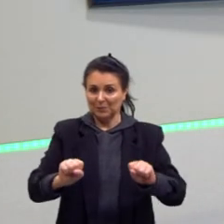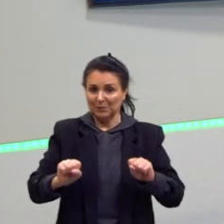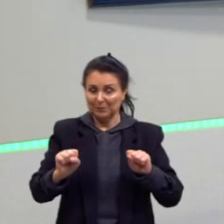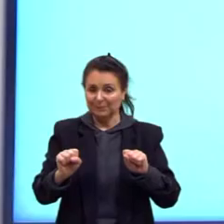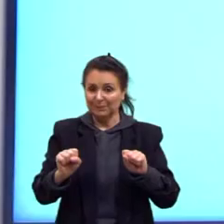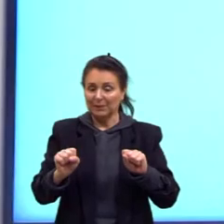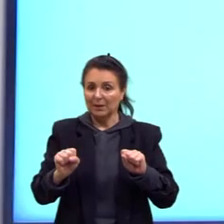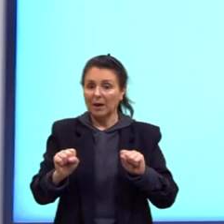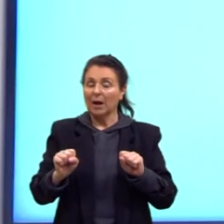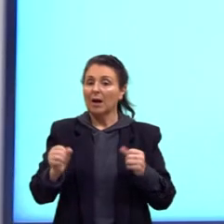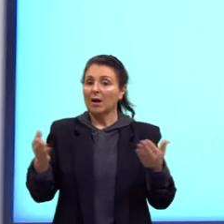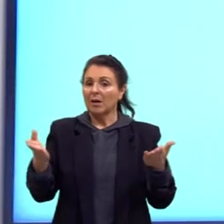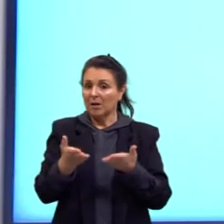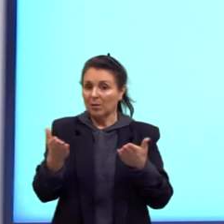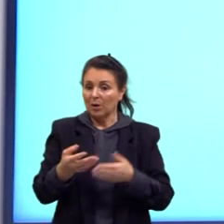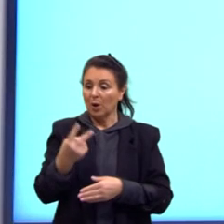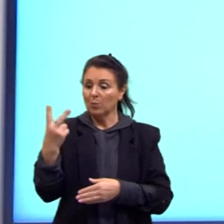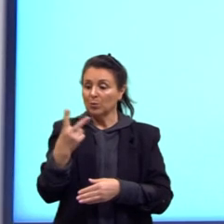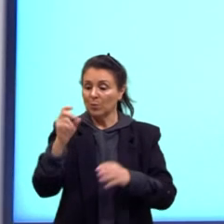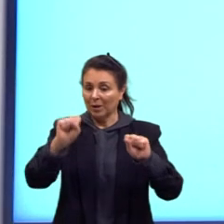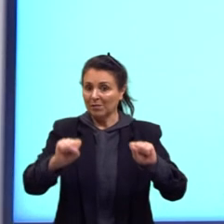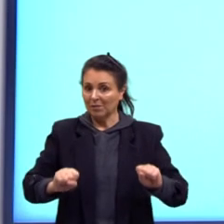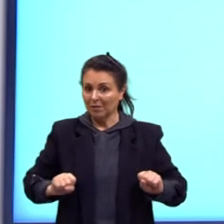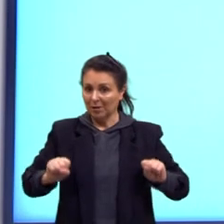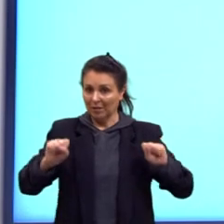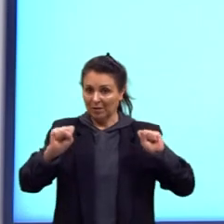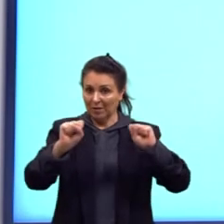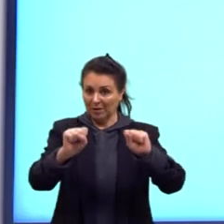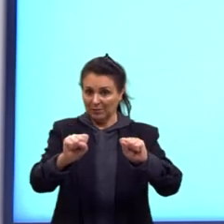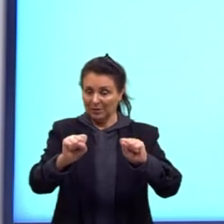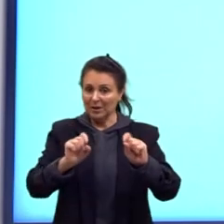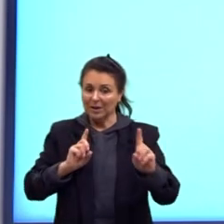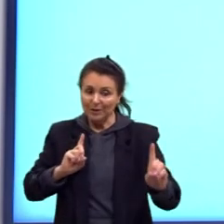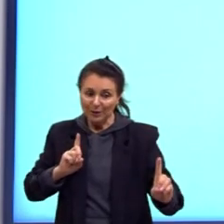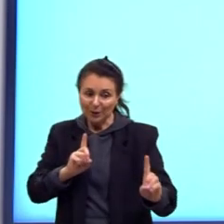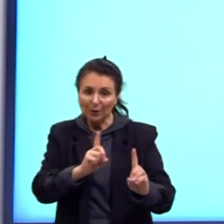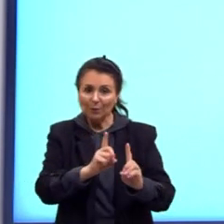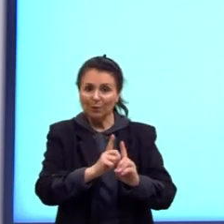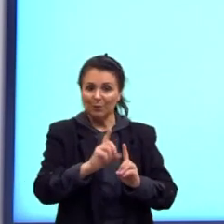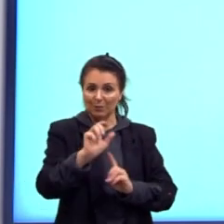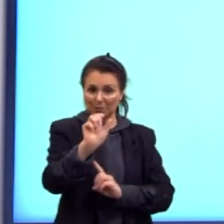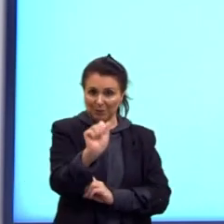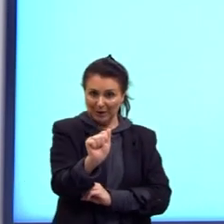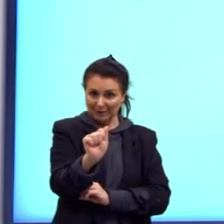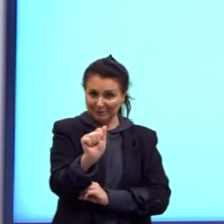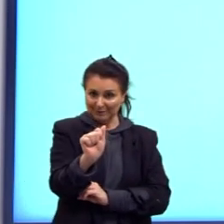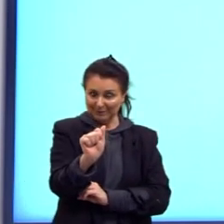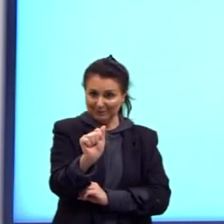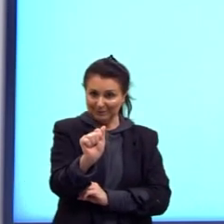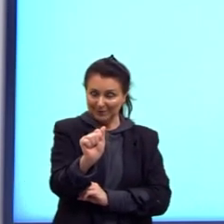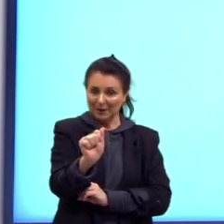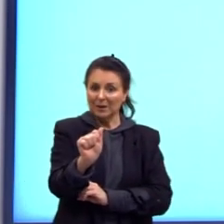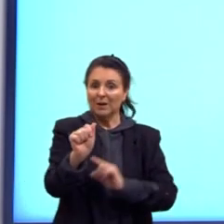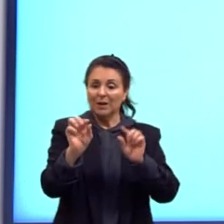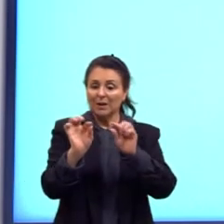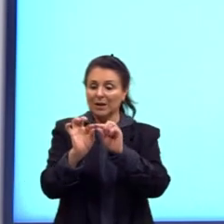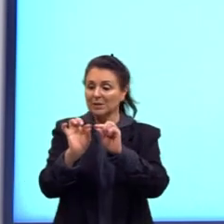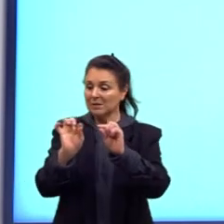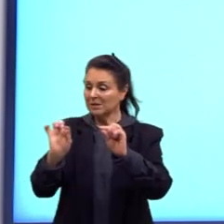e nessa posição os dois remos se encontram no ponto a que seria ali onde estava a pessoa e suas